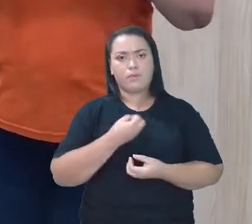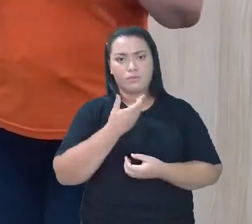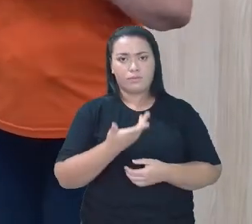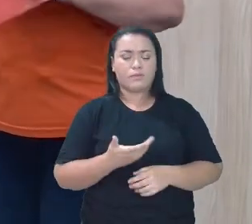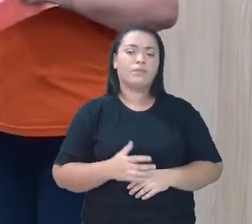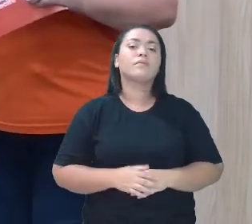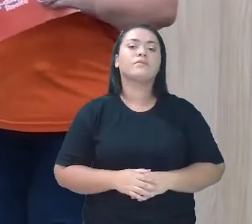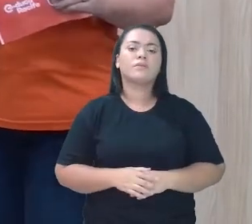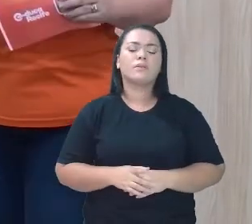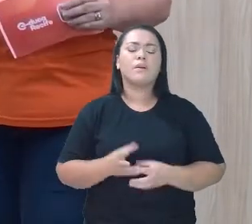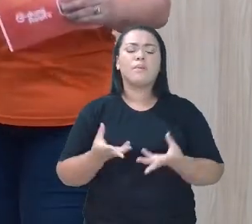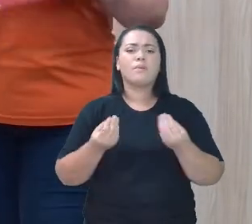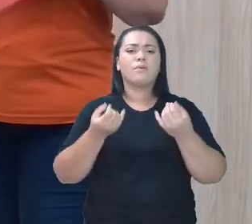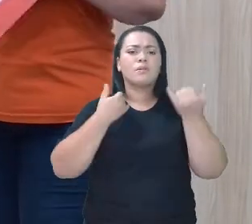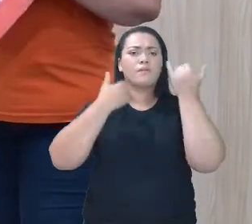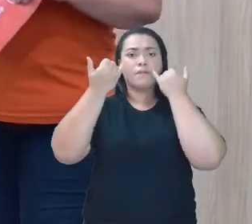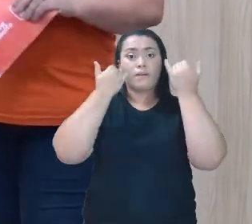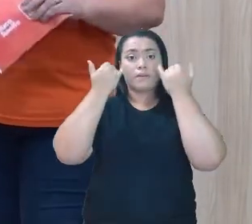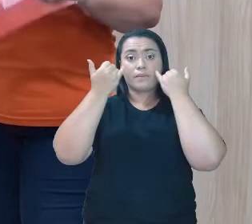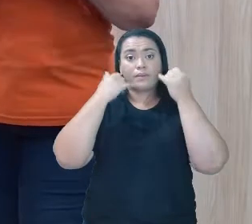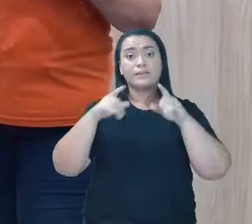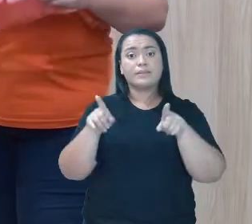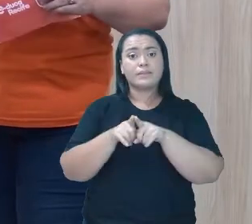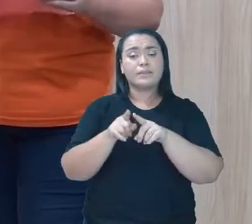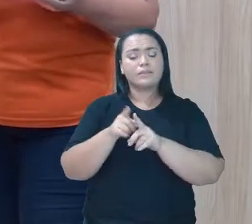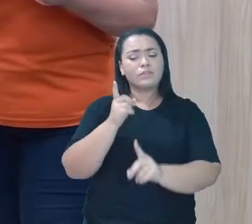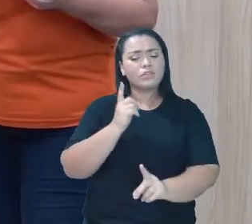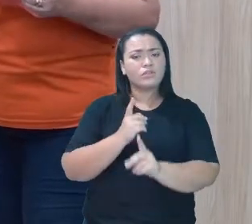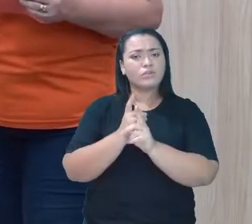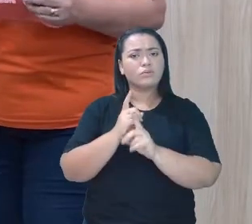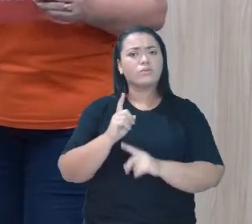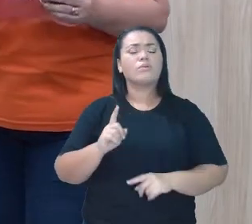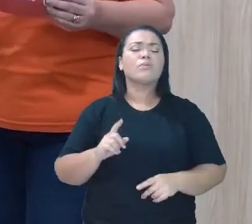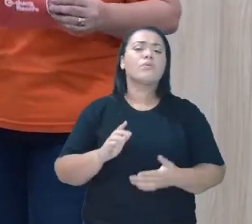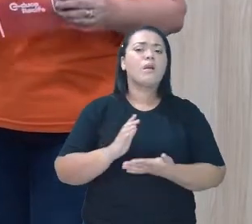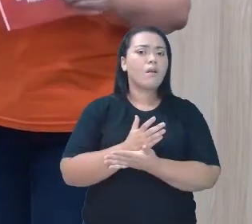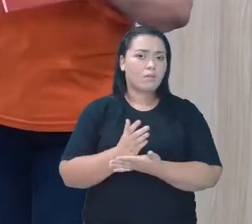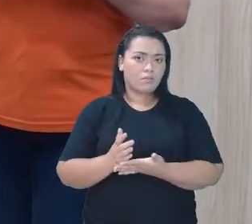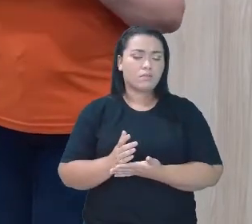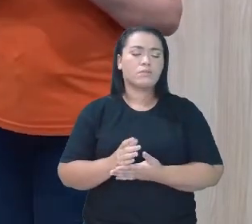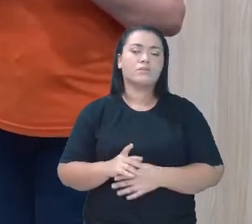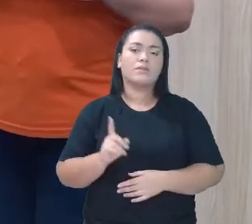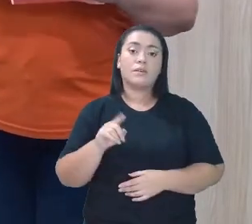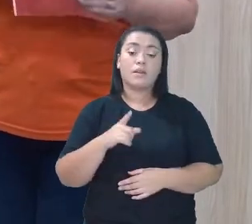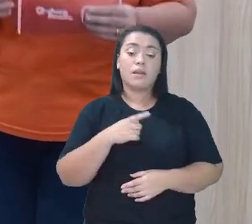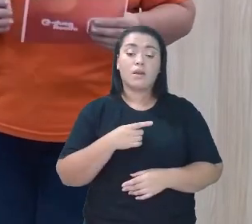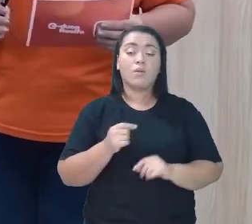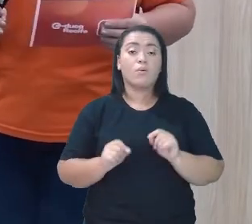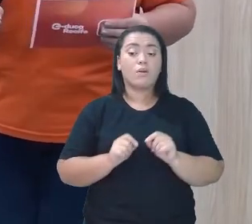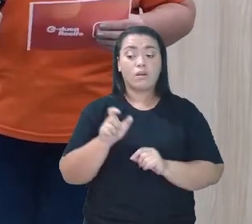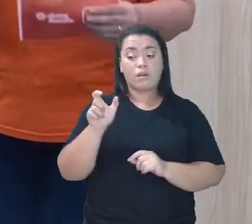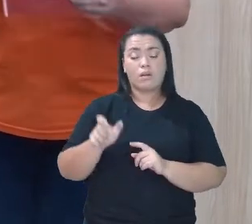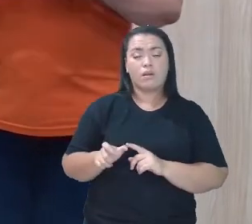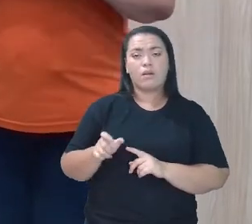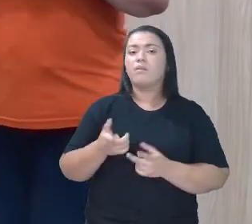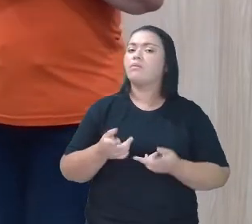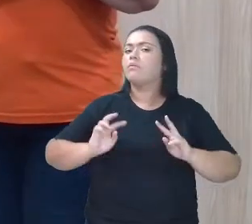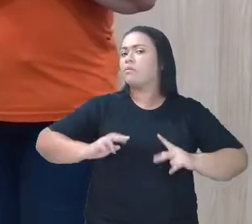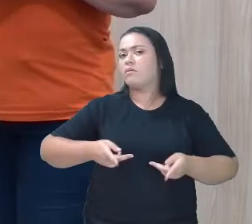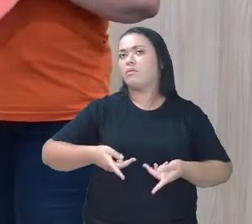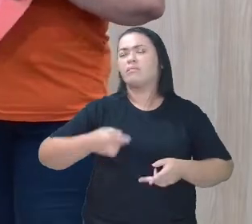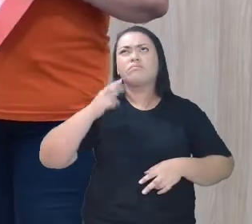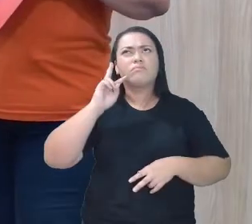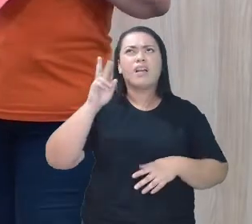né? Muitas informações e também desvendando algumas coisas através desse homem que acompanhava, que